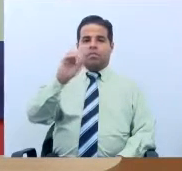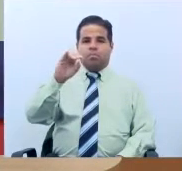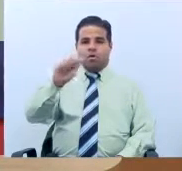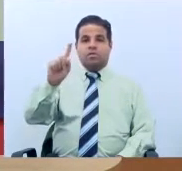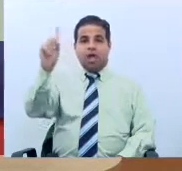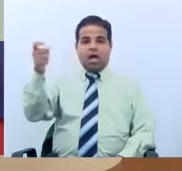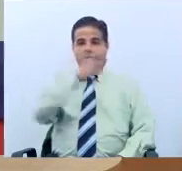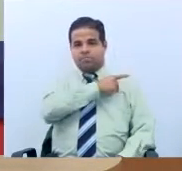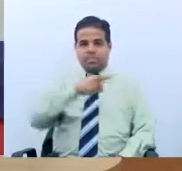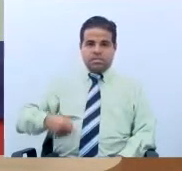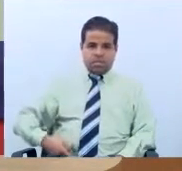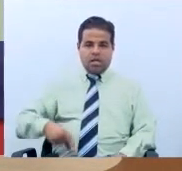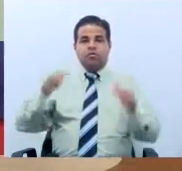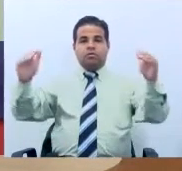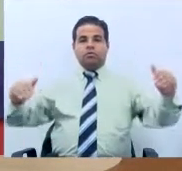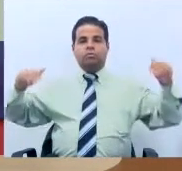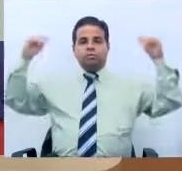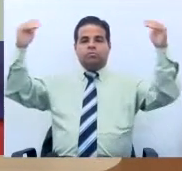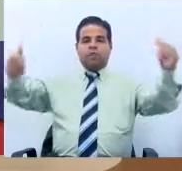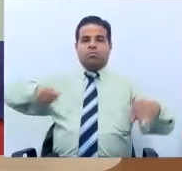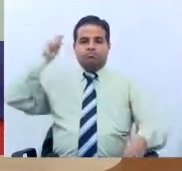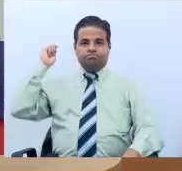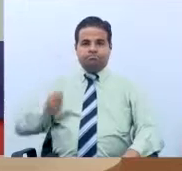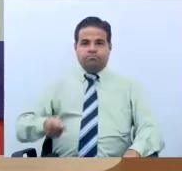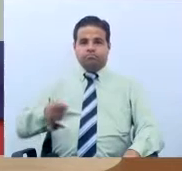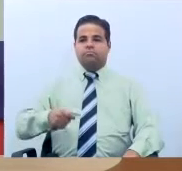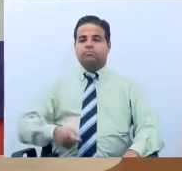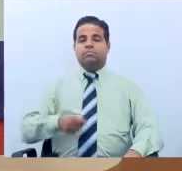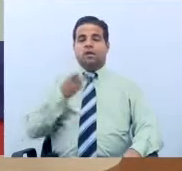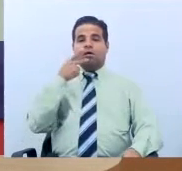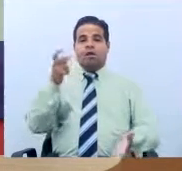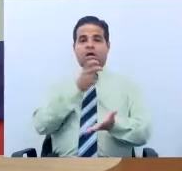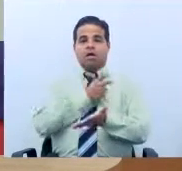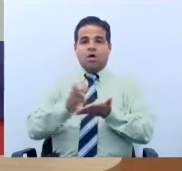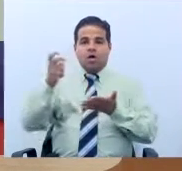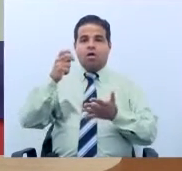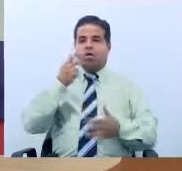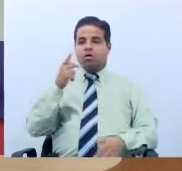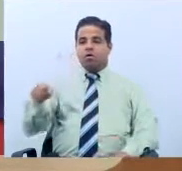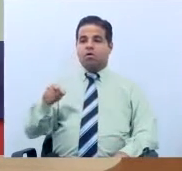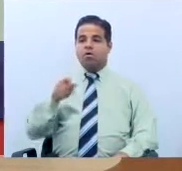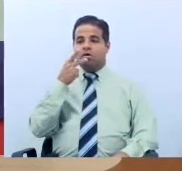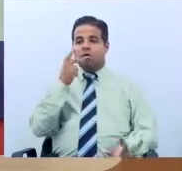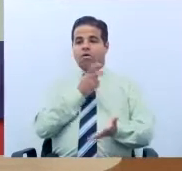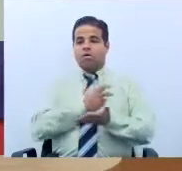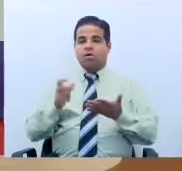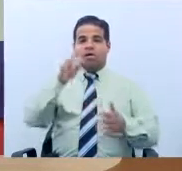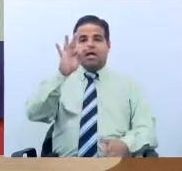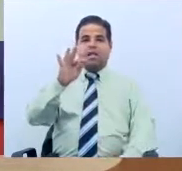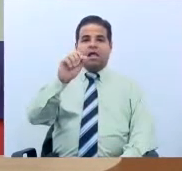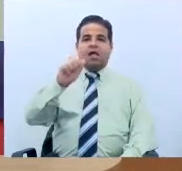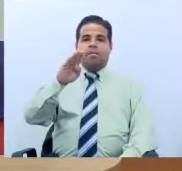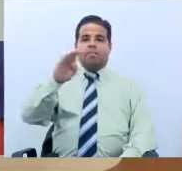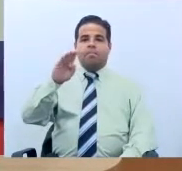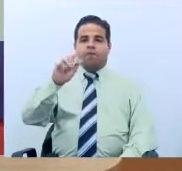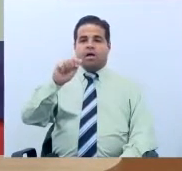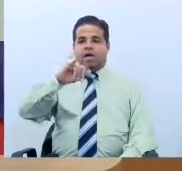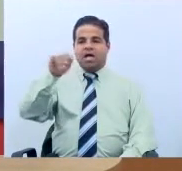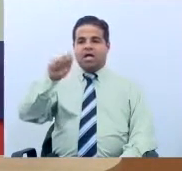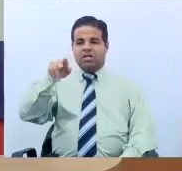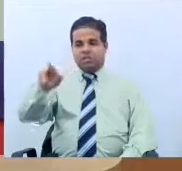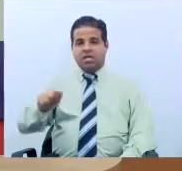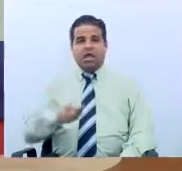Supremo Tribunal Federal, qualificou o impeachment da presidente Dilma como impeachment tabajara. Esse